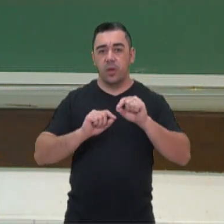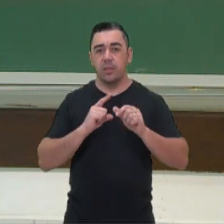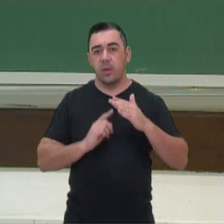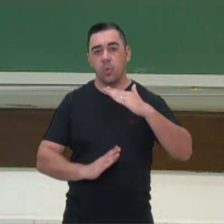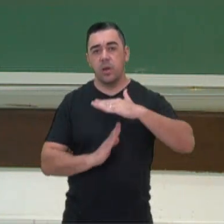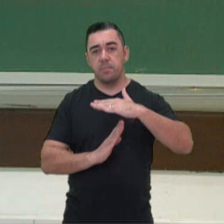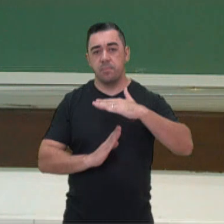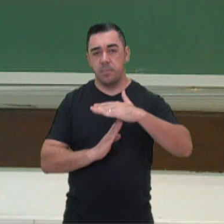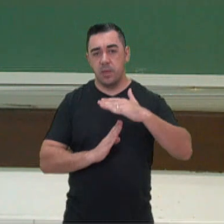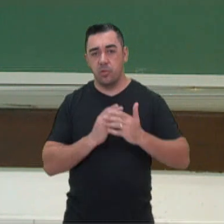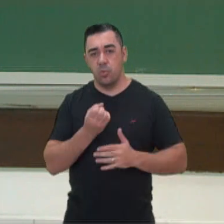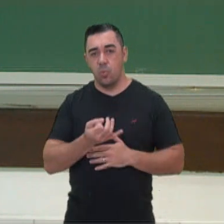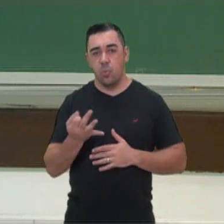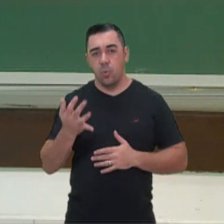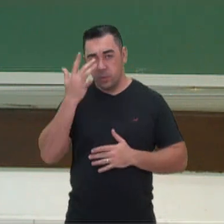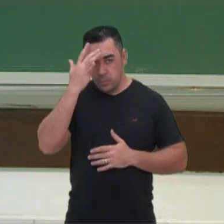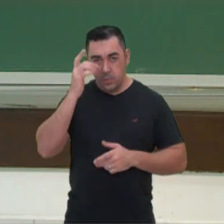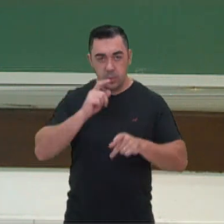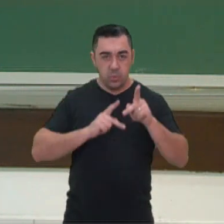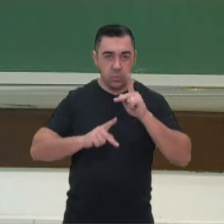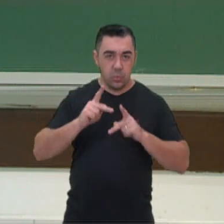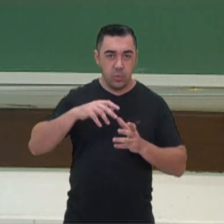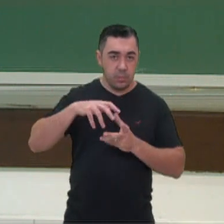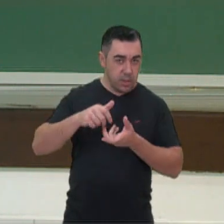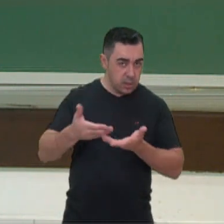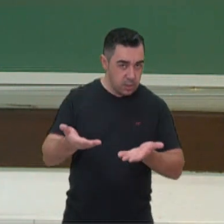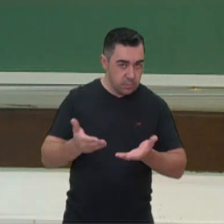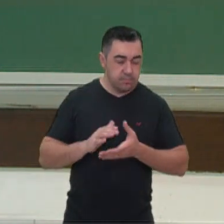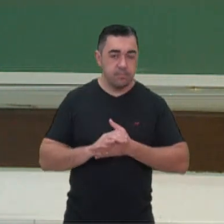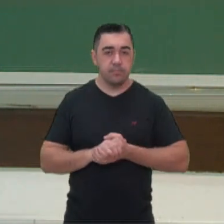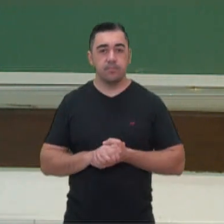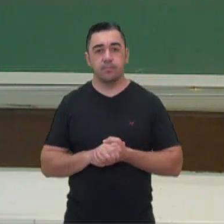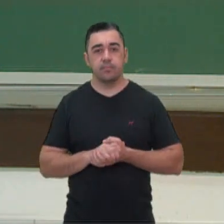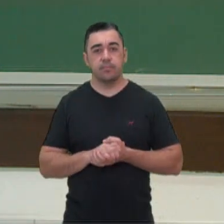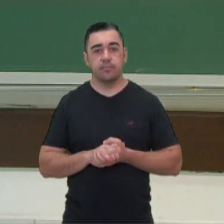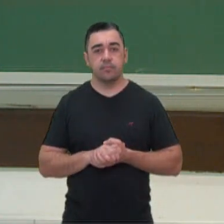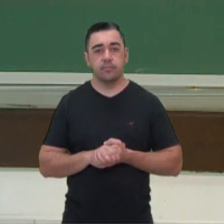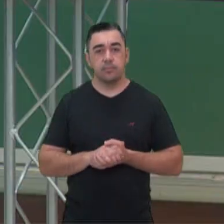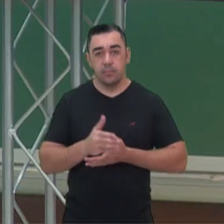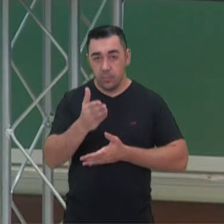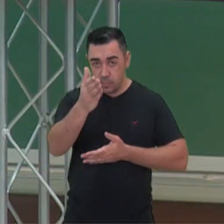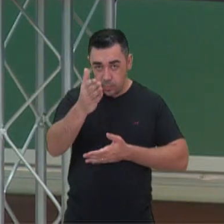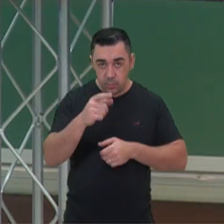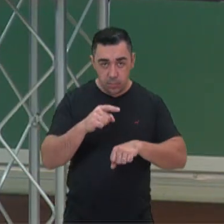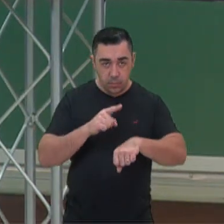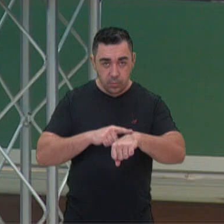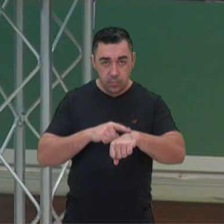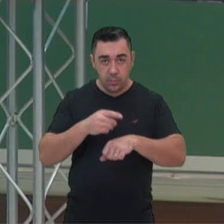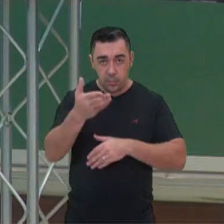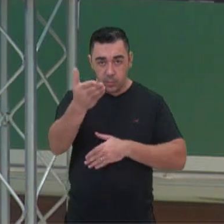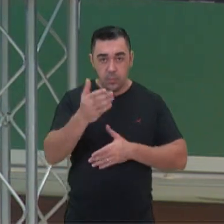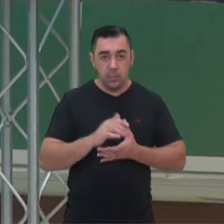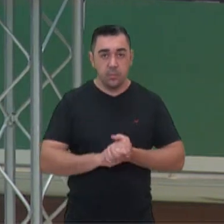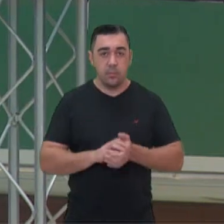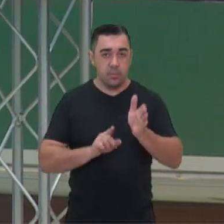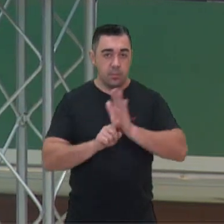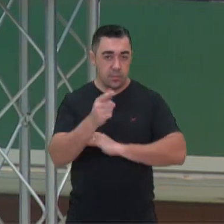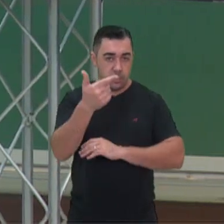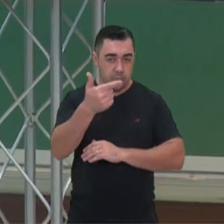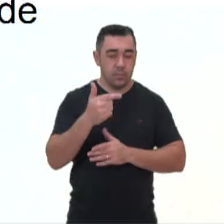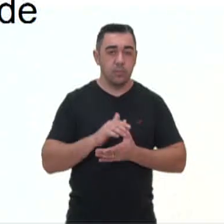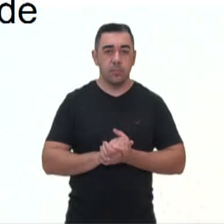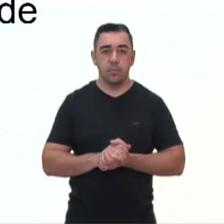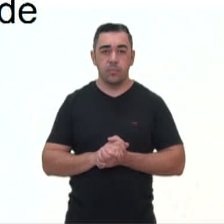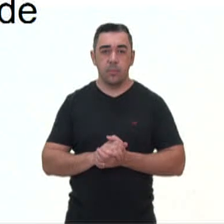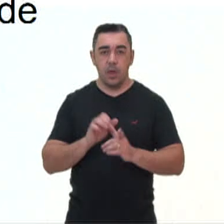limite para o número de habitantes no planeta. Com você agora, quiz 2. As sociedades